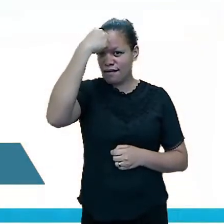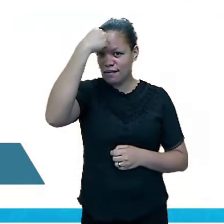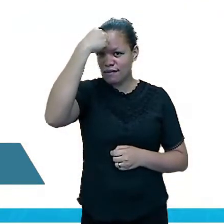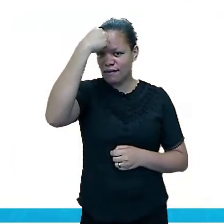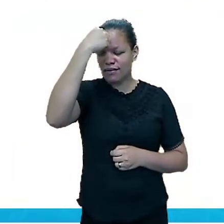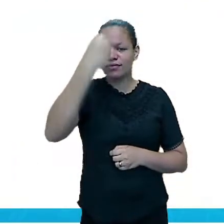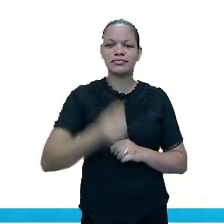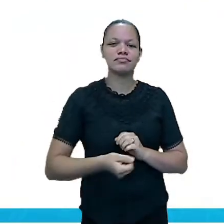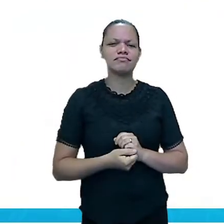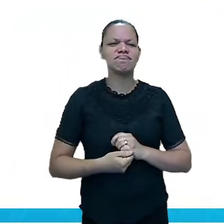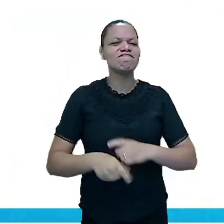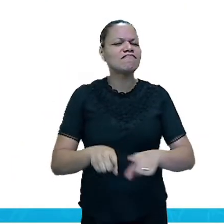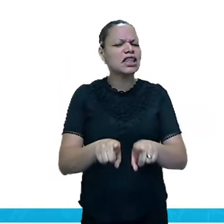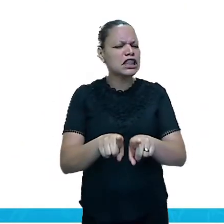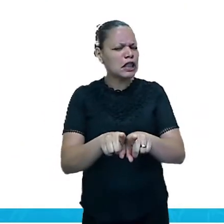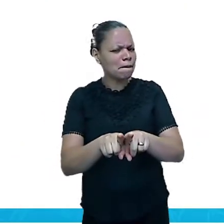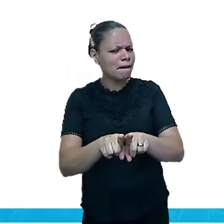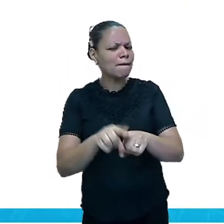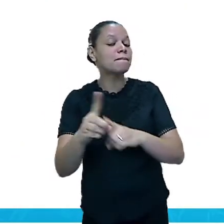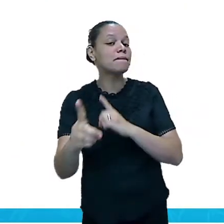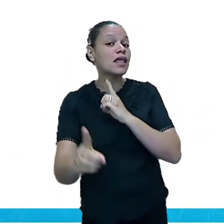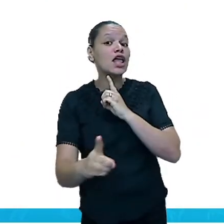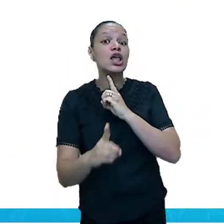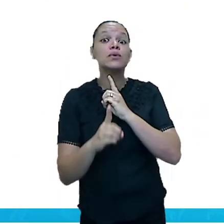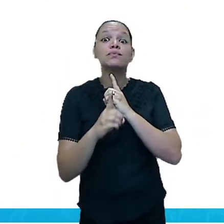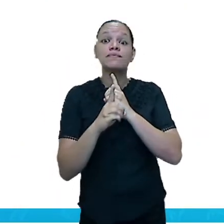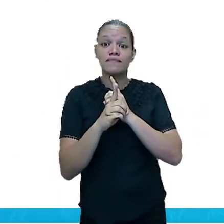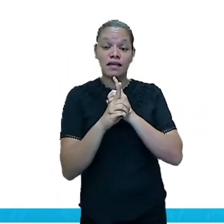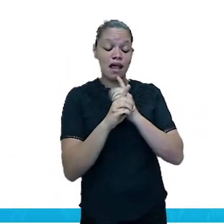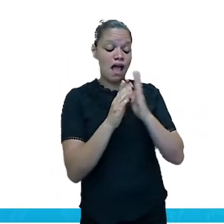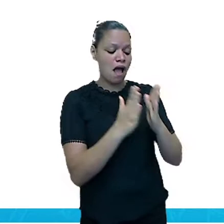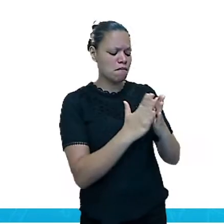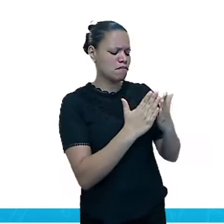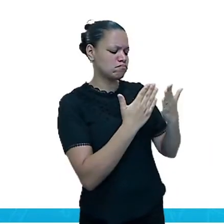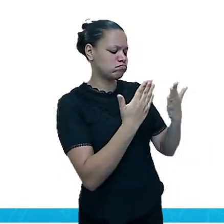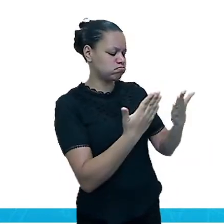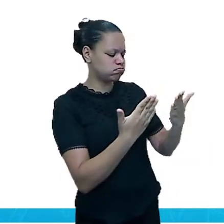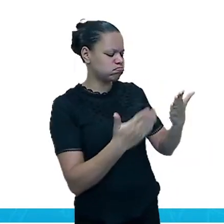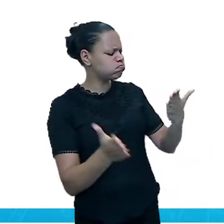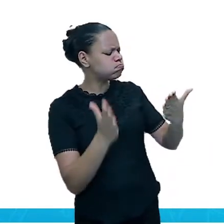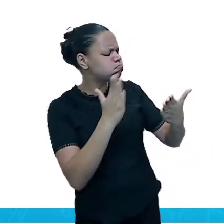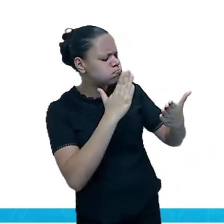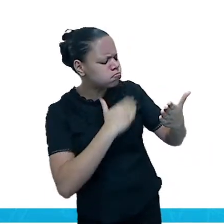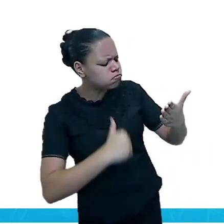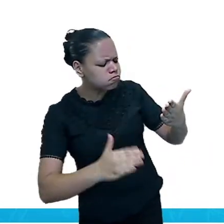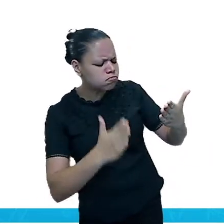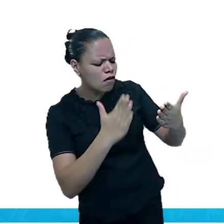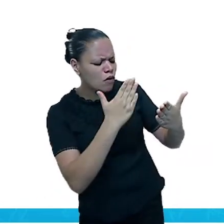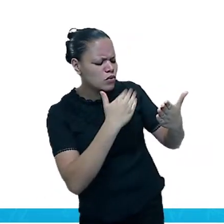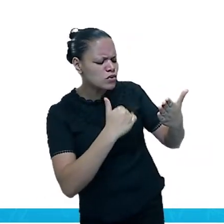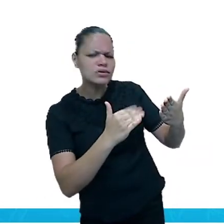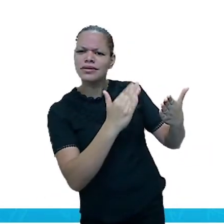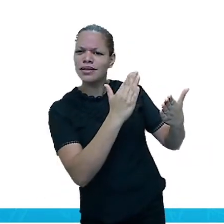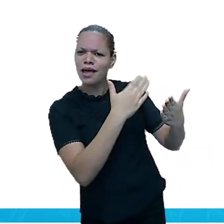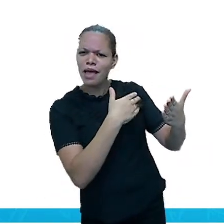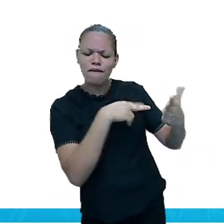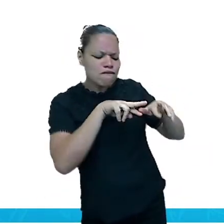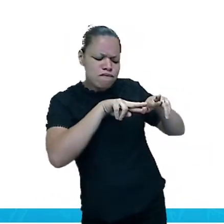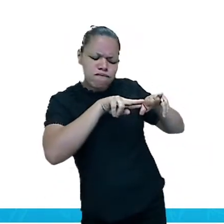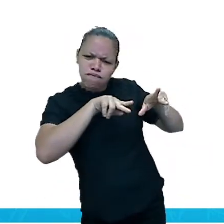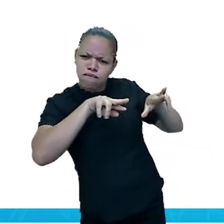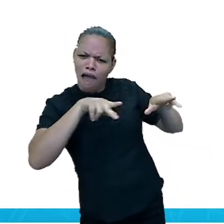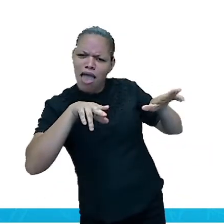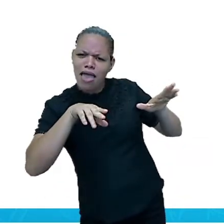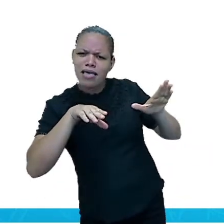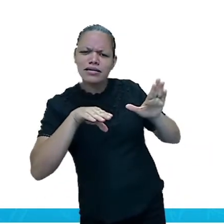importante, que nós podemos encontrar são que nos livros, olha só, na diferença dos capítulos, a